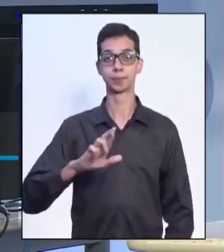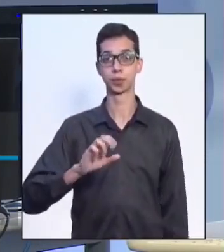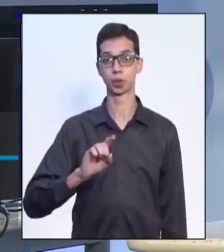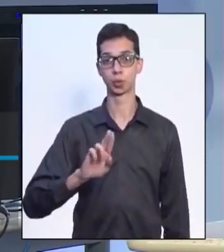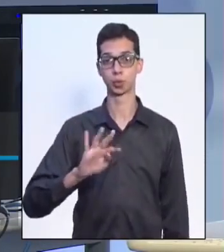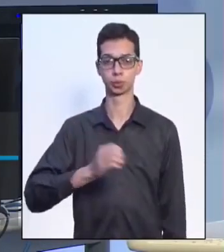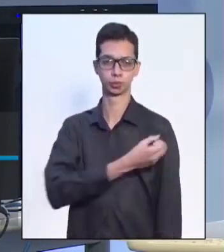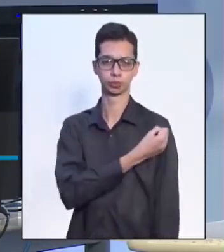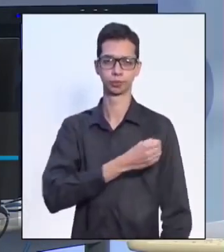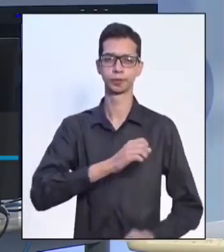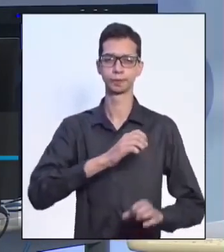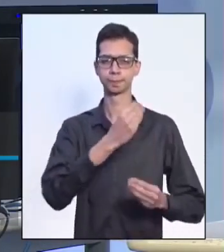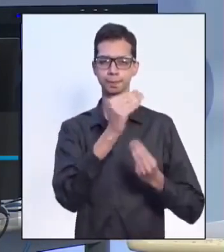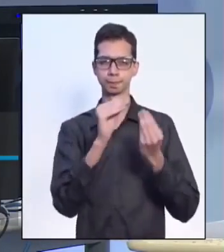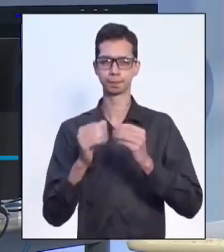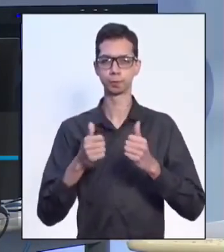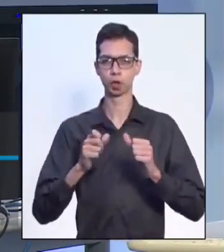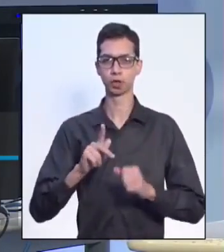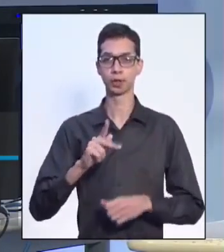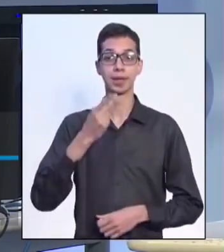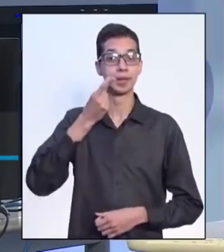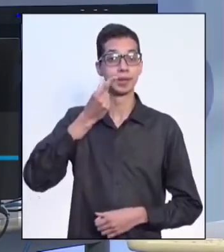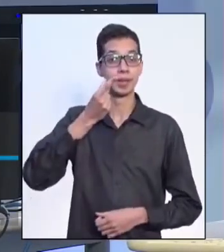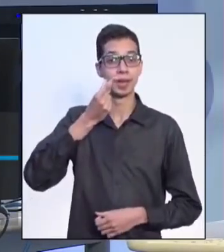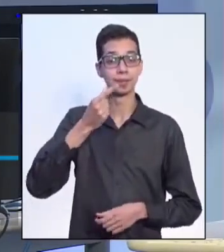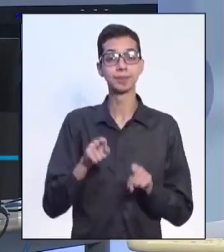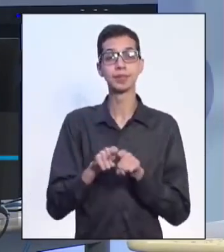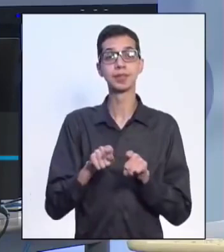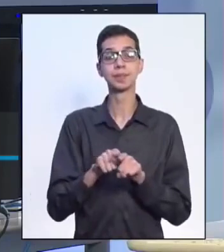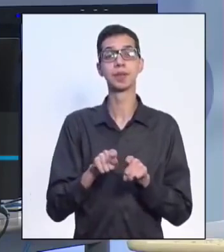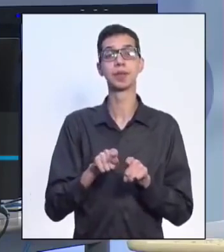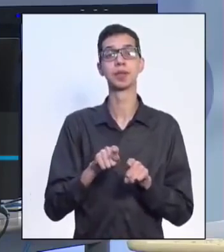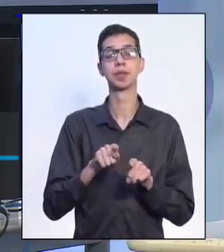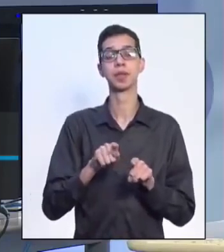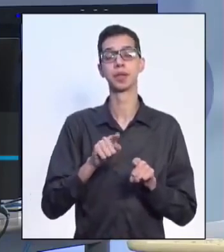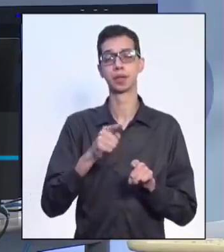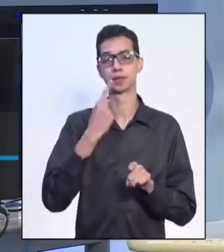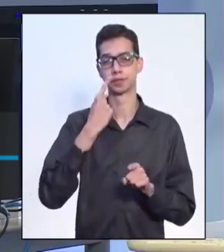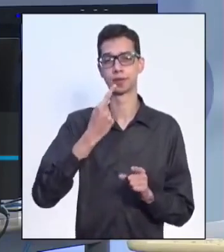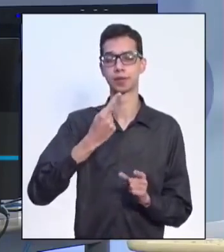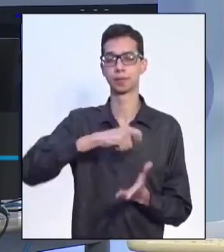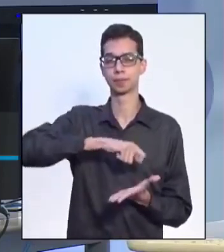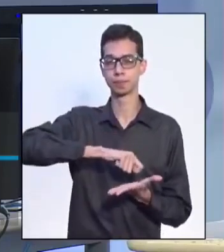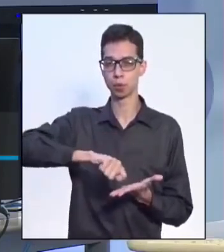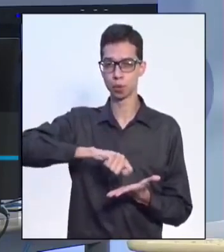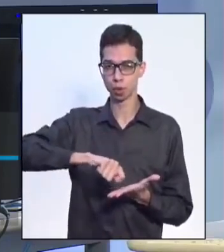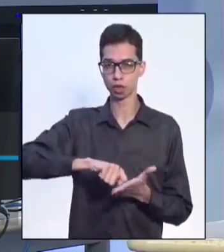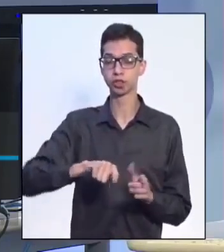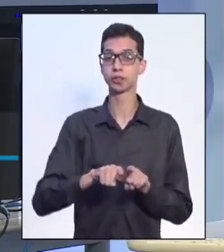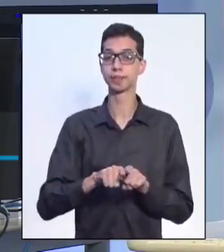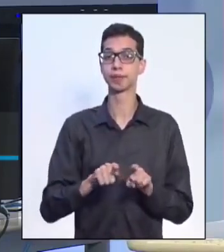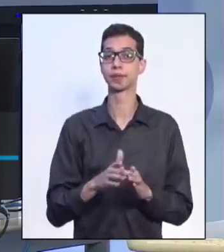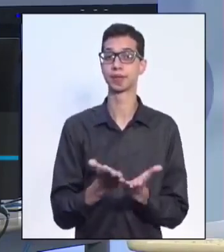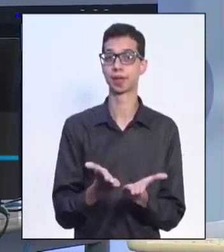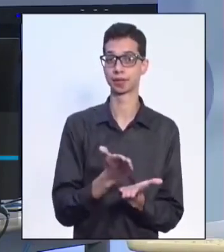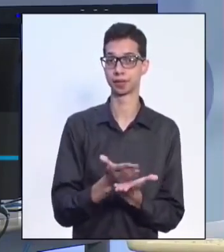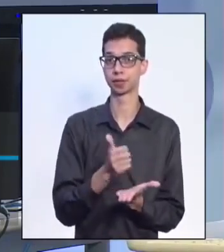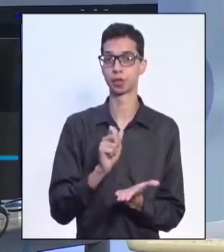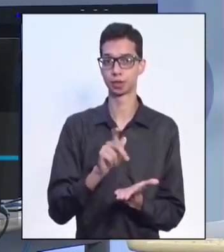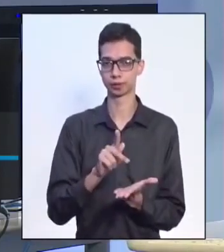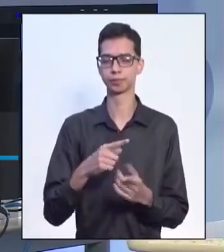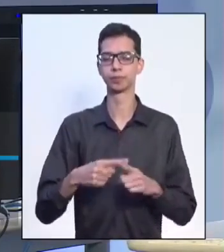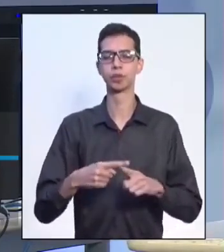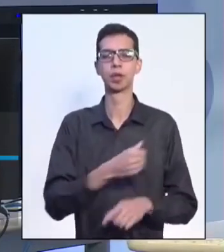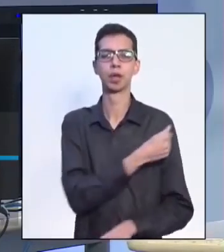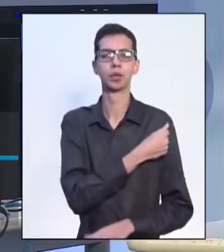Separem lápis, borracha, caneta e caderno, porque hoje a nossa atividade não é do caderno do aluno. Esse assunto tem